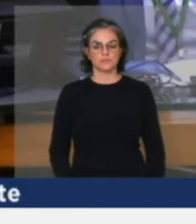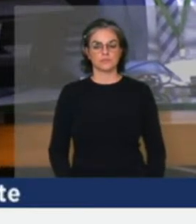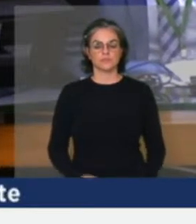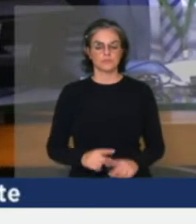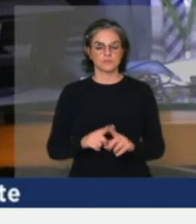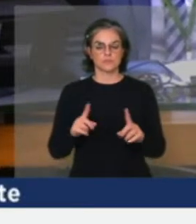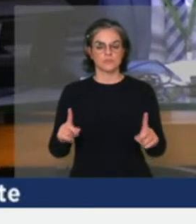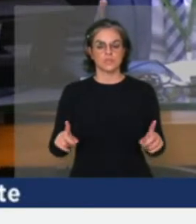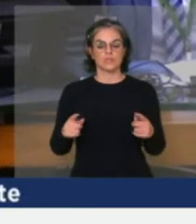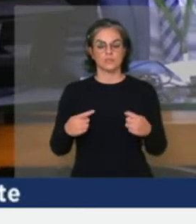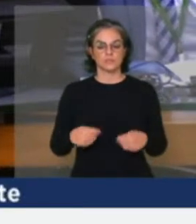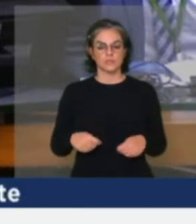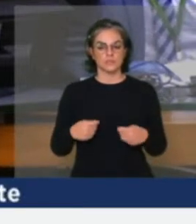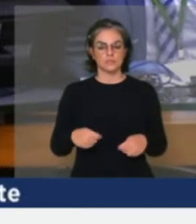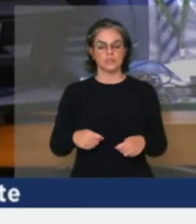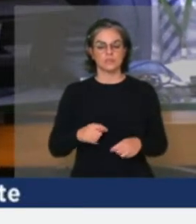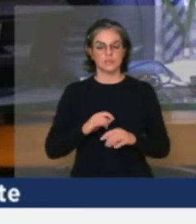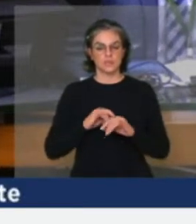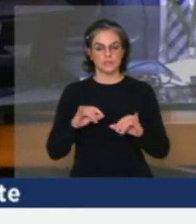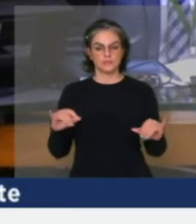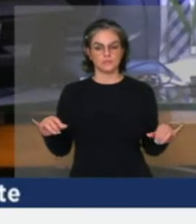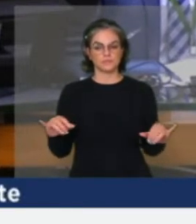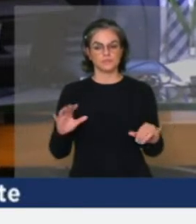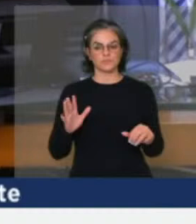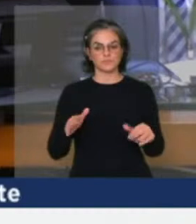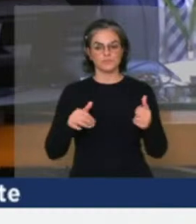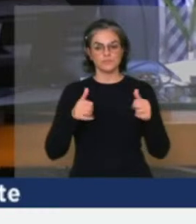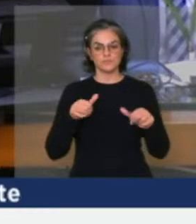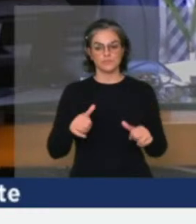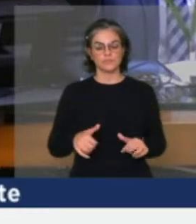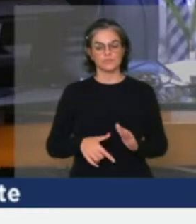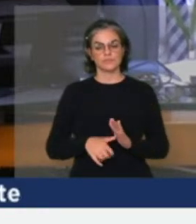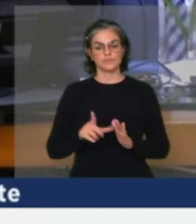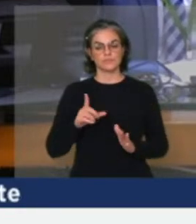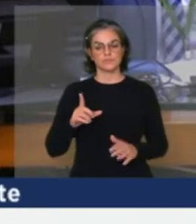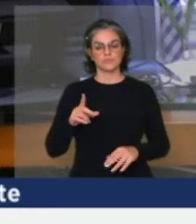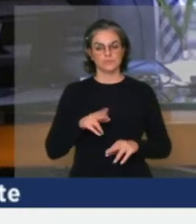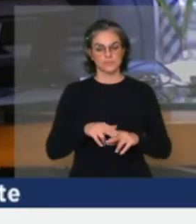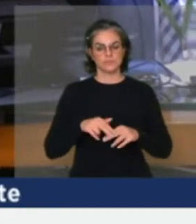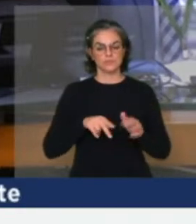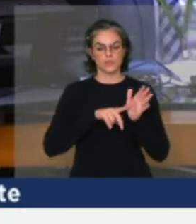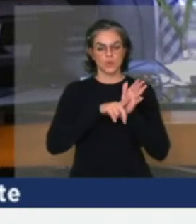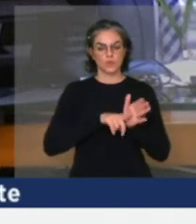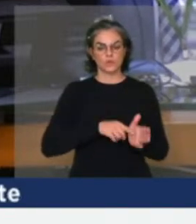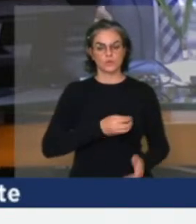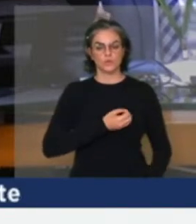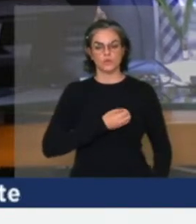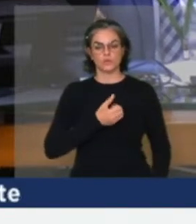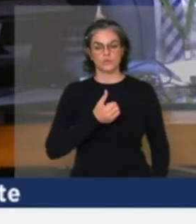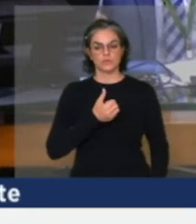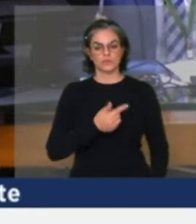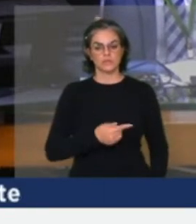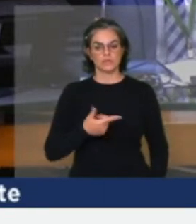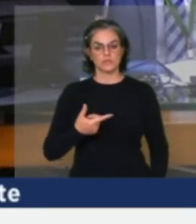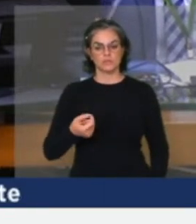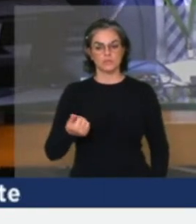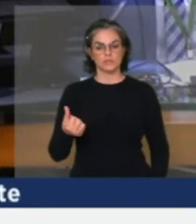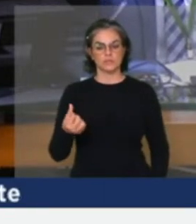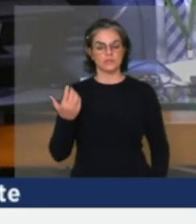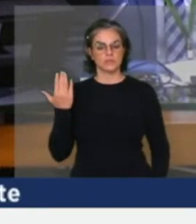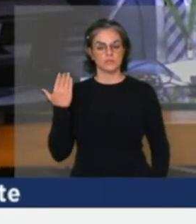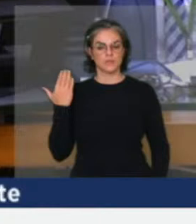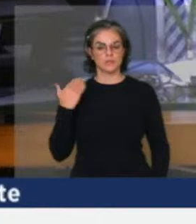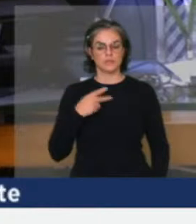enfatizar haver examinado o tema por ocasião da apreciação da consulta número 17 de 2016, dirigida pelo então presidente da Câmara